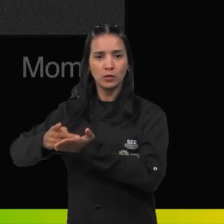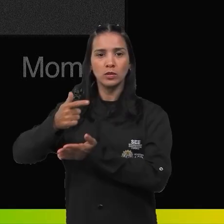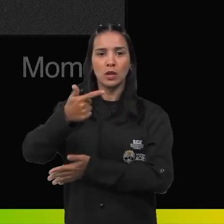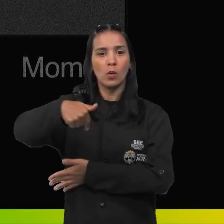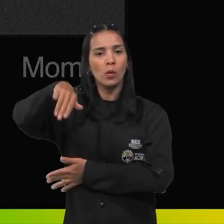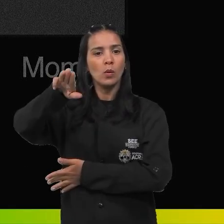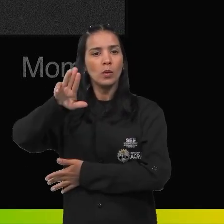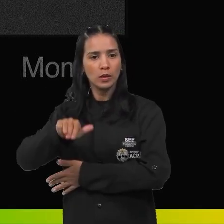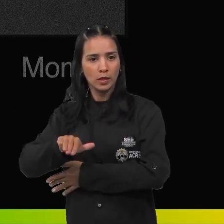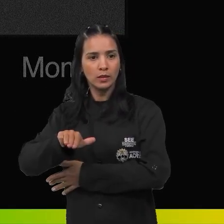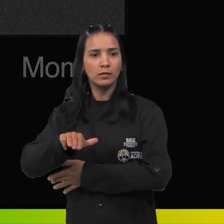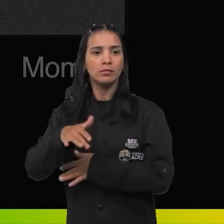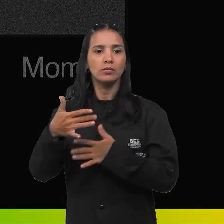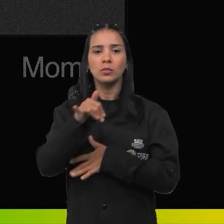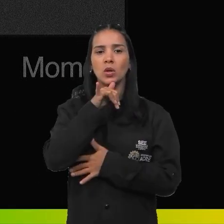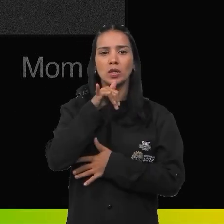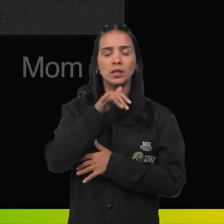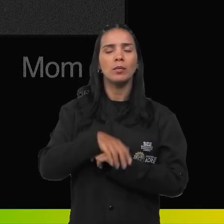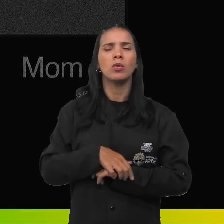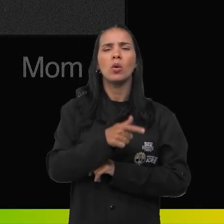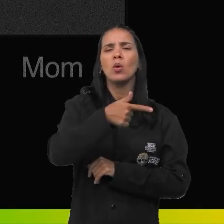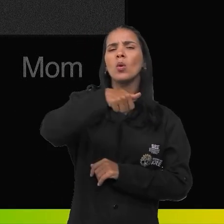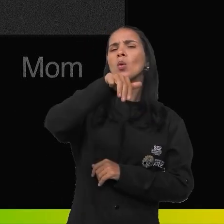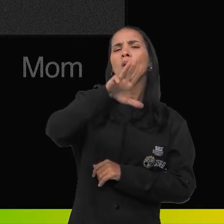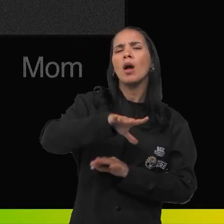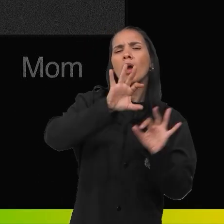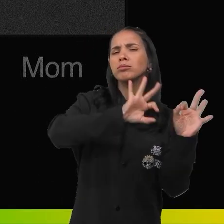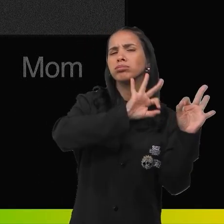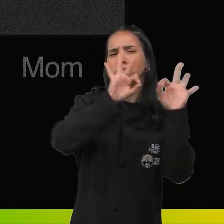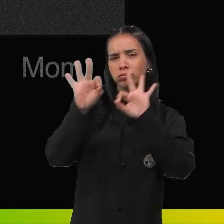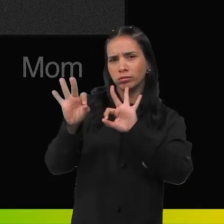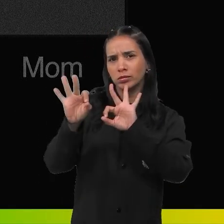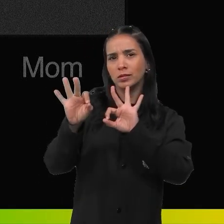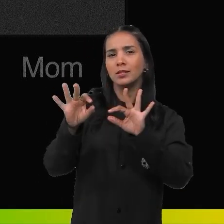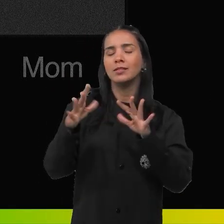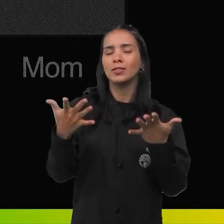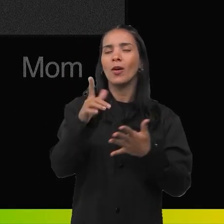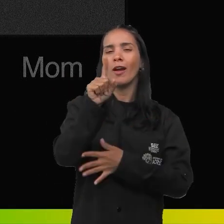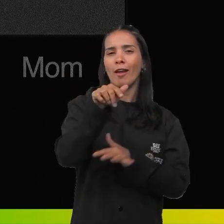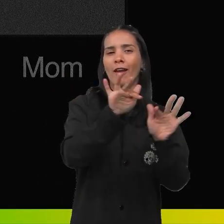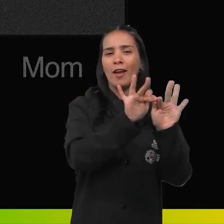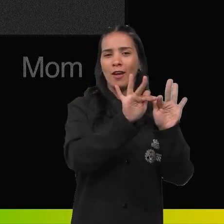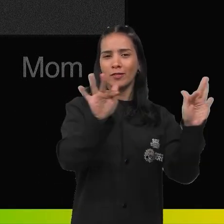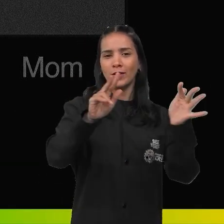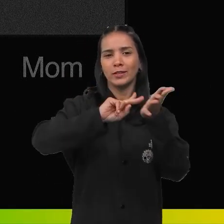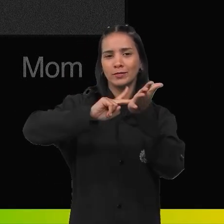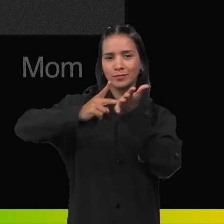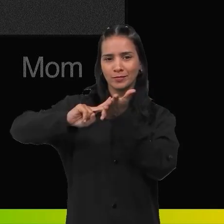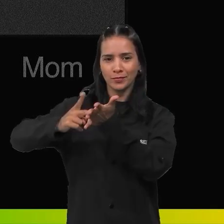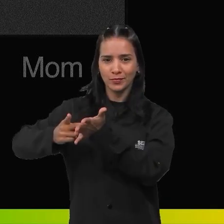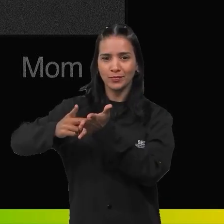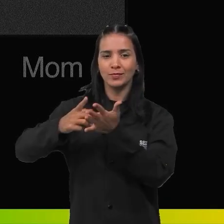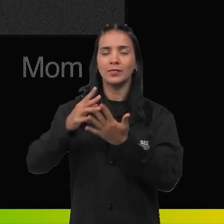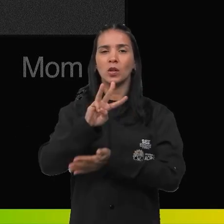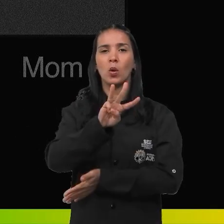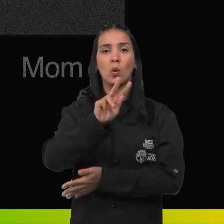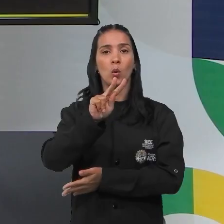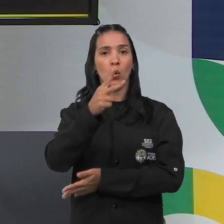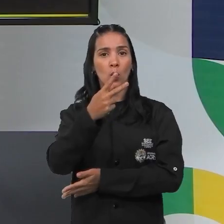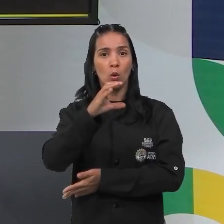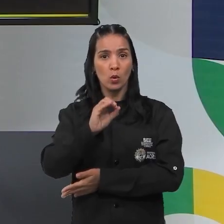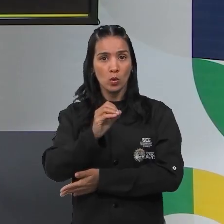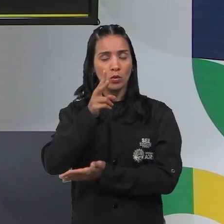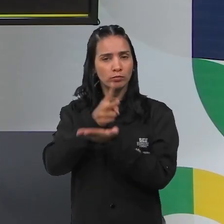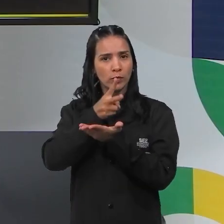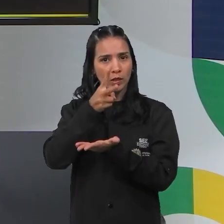exemplo, who's watching, né? E aí é a frase que eu traduzi para vocês, quem está assistindo? Então, who vai ser sempre